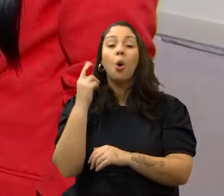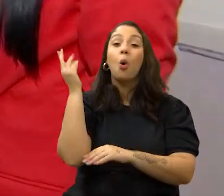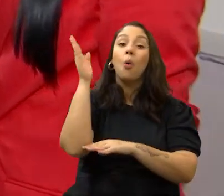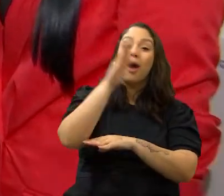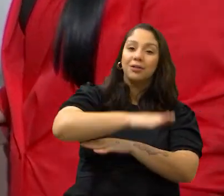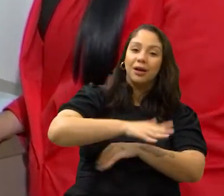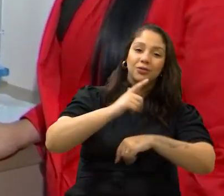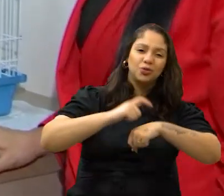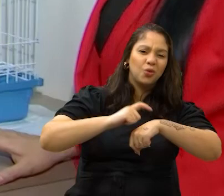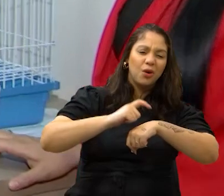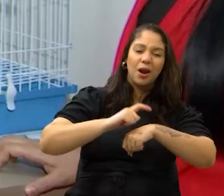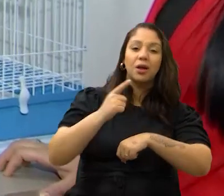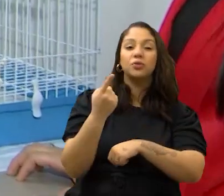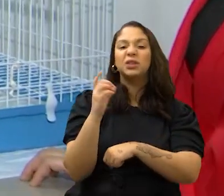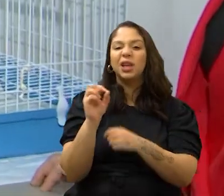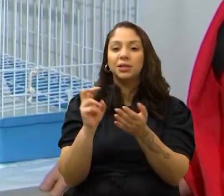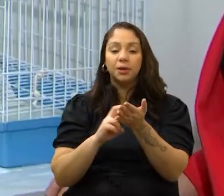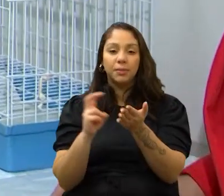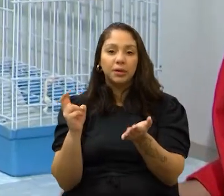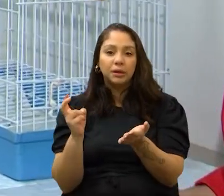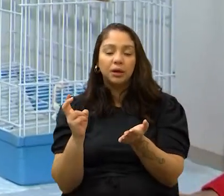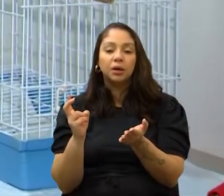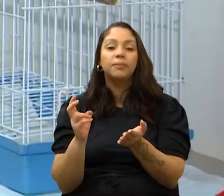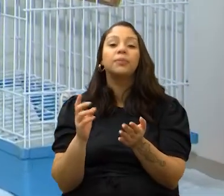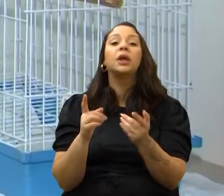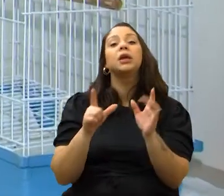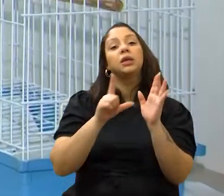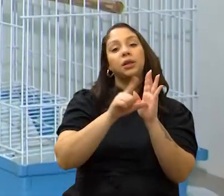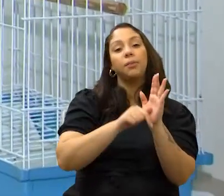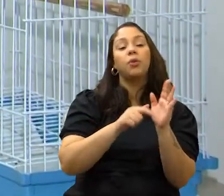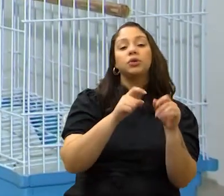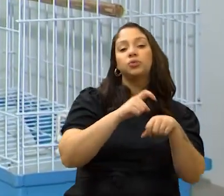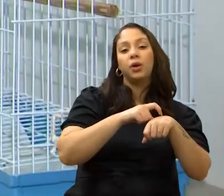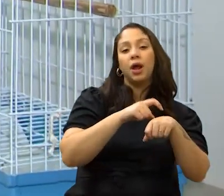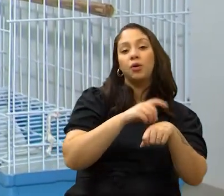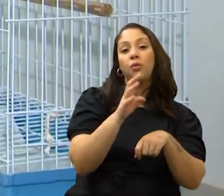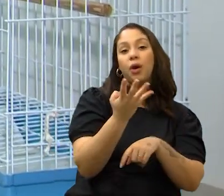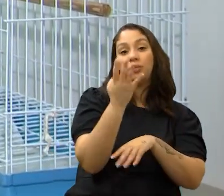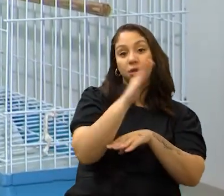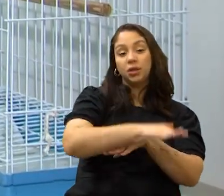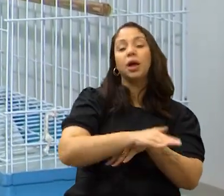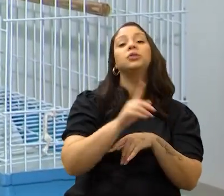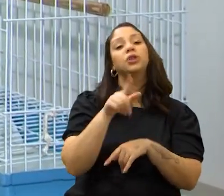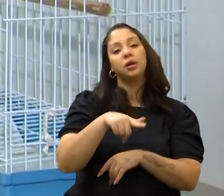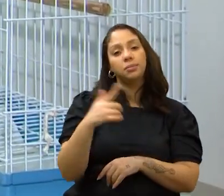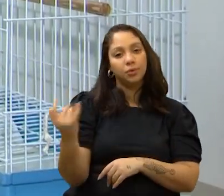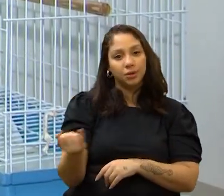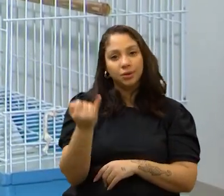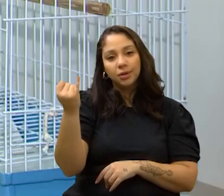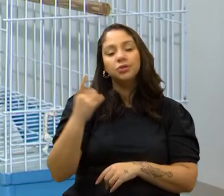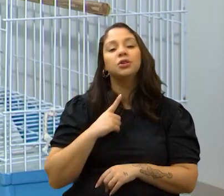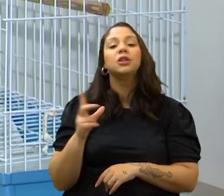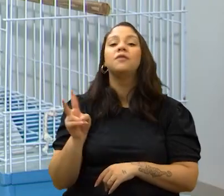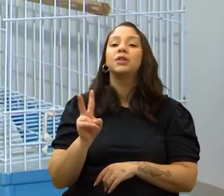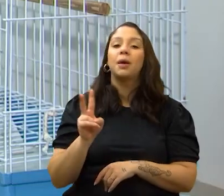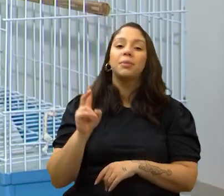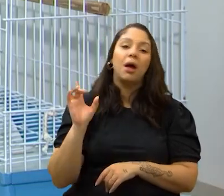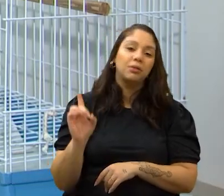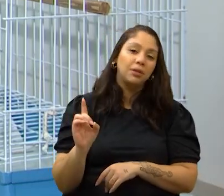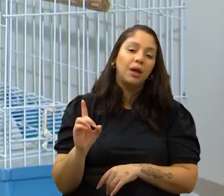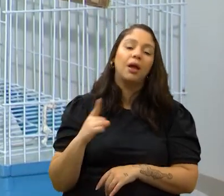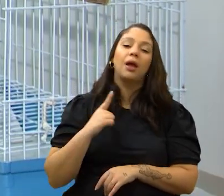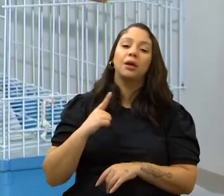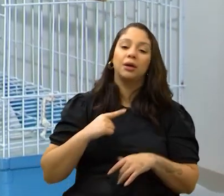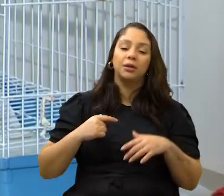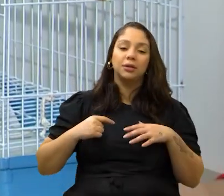ou o sol do final da tarde, das 10 até as 10 da manhã, e o sol após as 4. Então é importante sim o banho de sol para